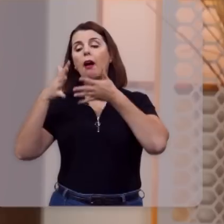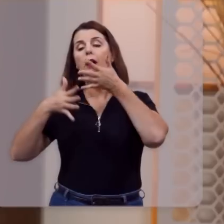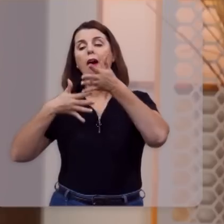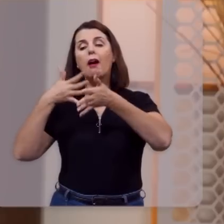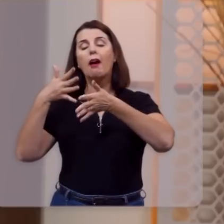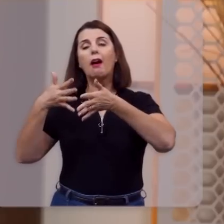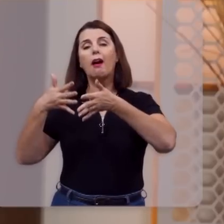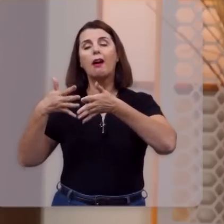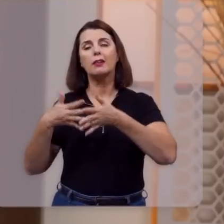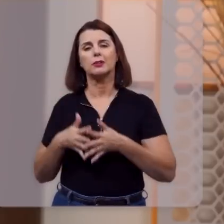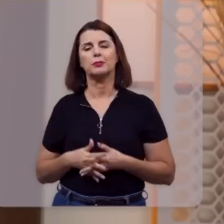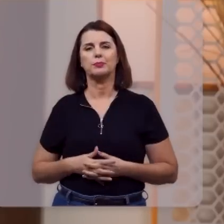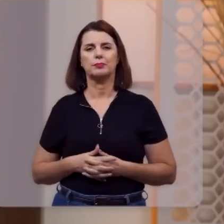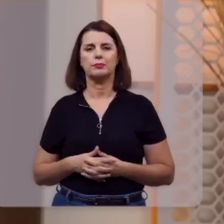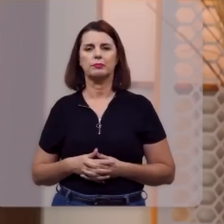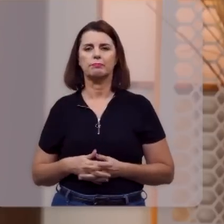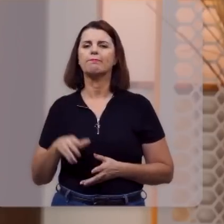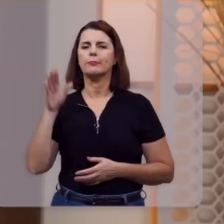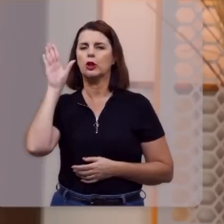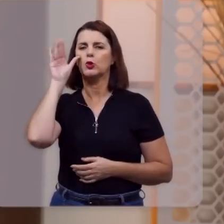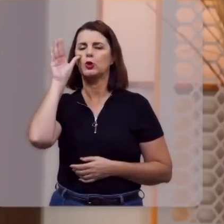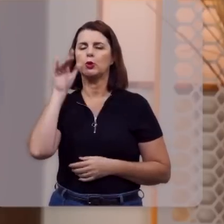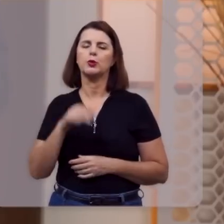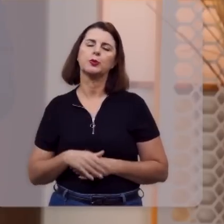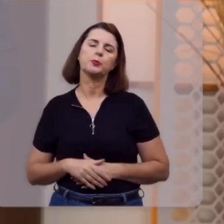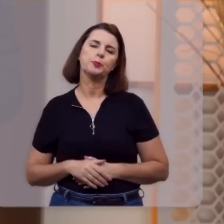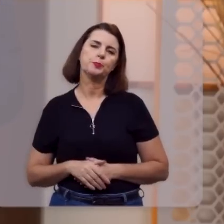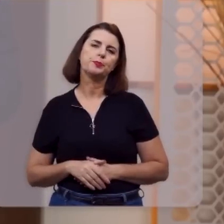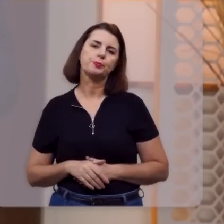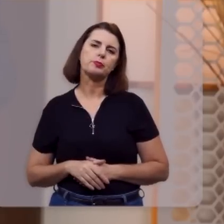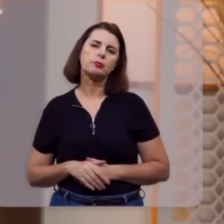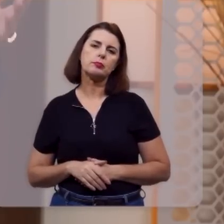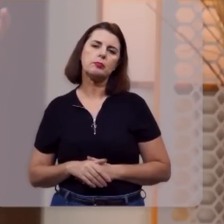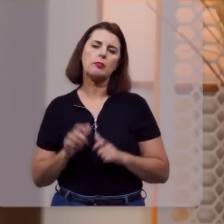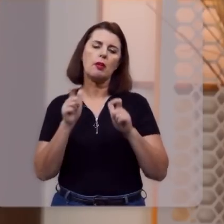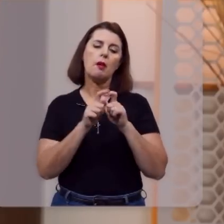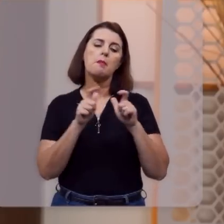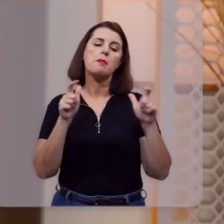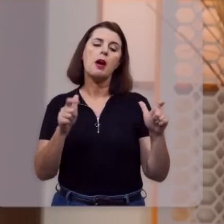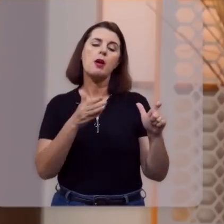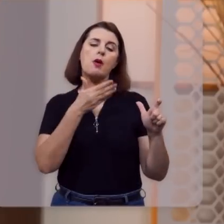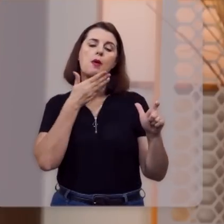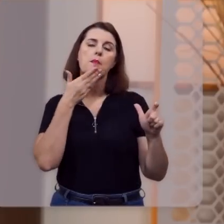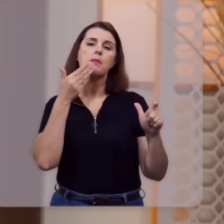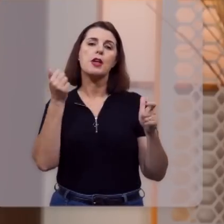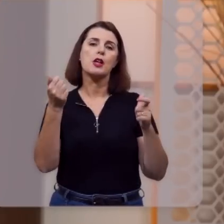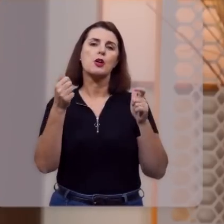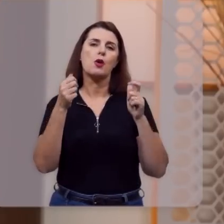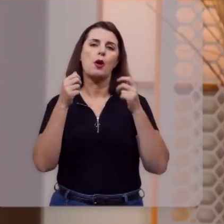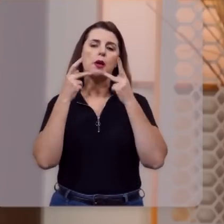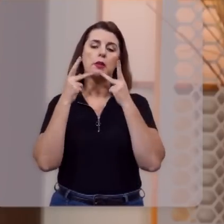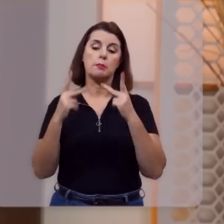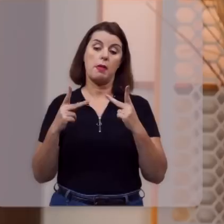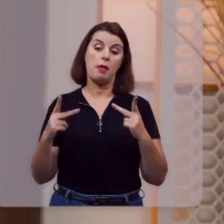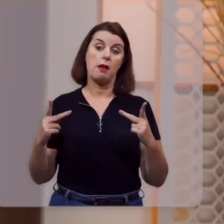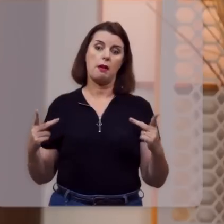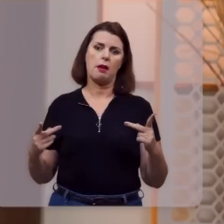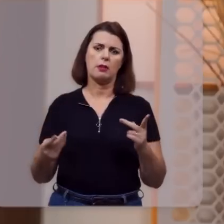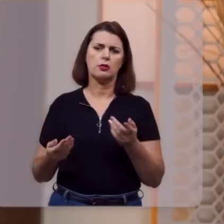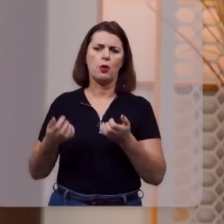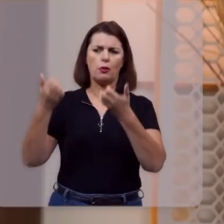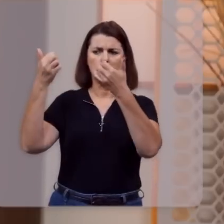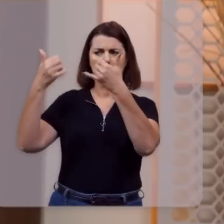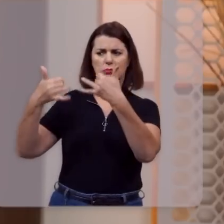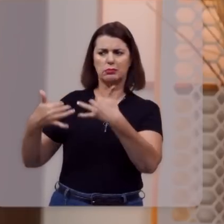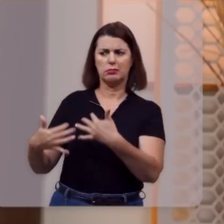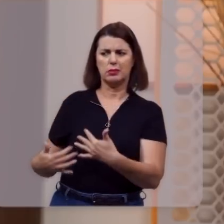boca. É curioso que os maiores e melhores sermões da história que foram